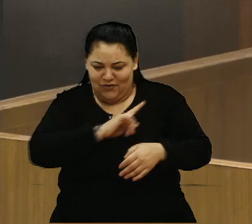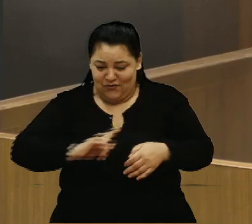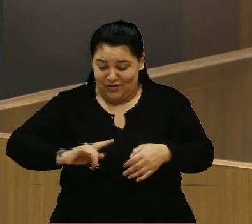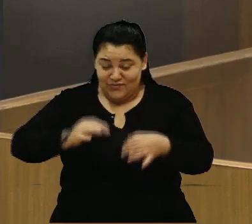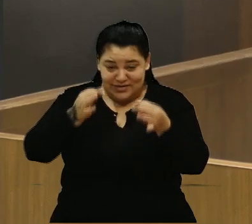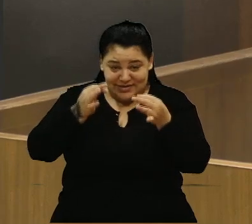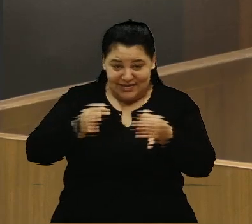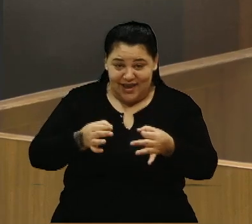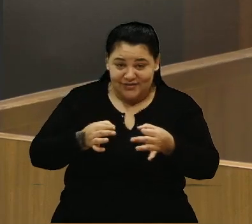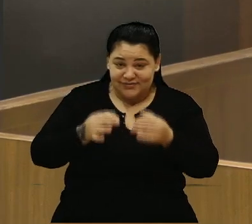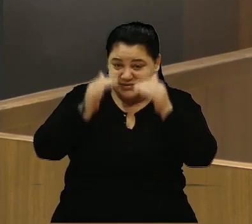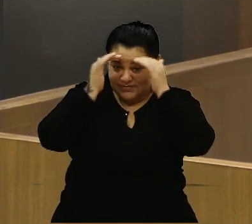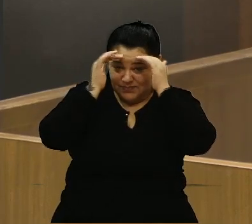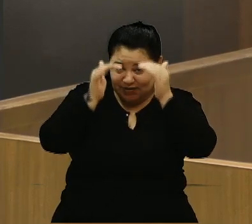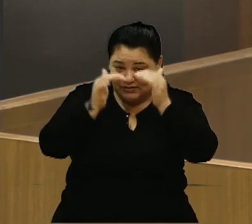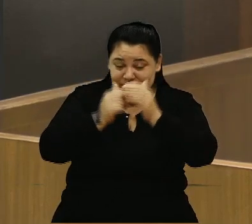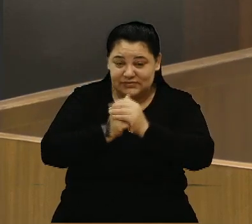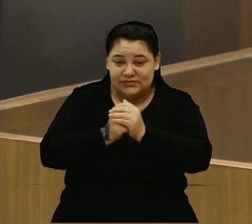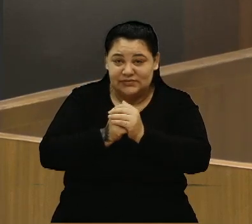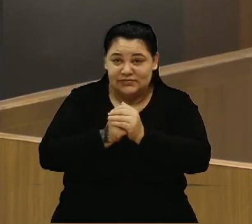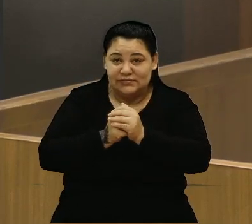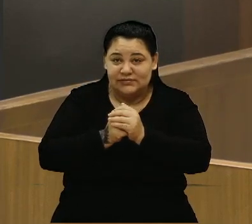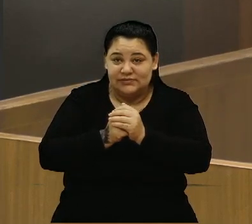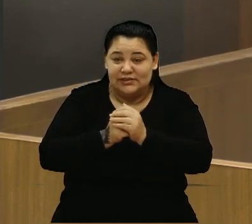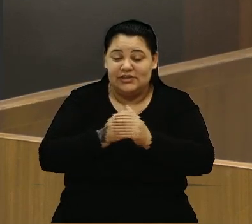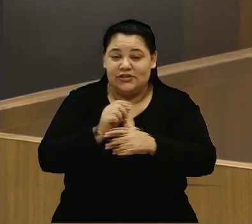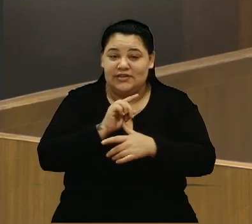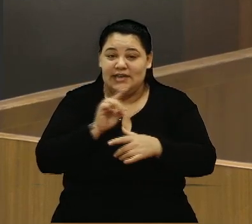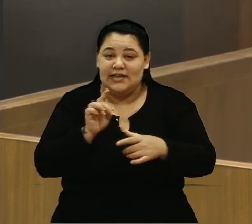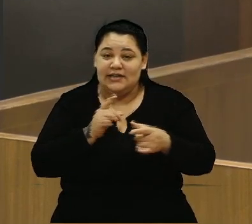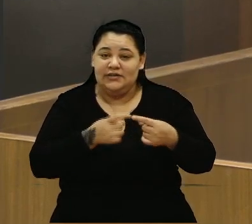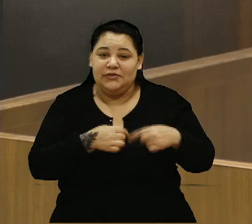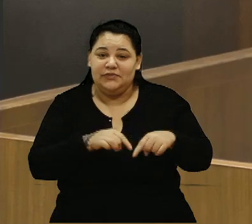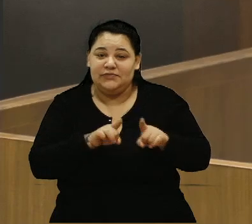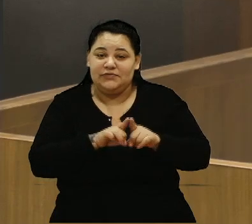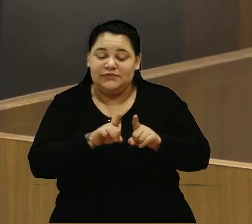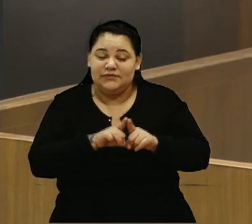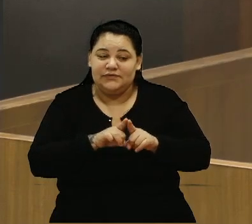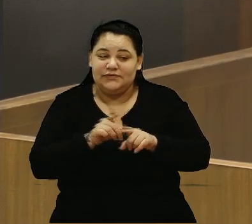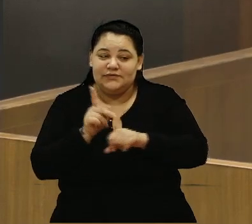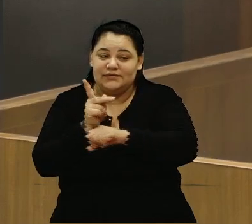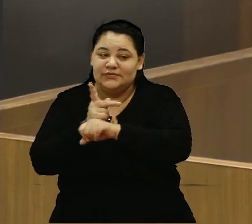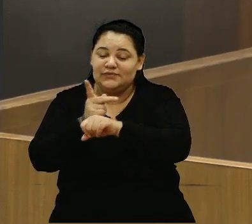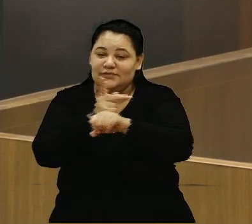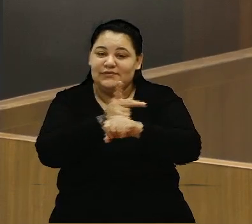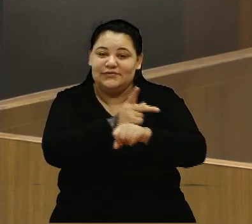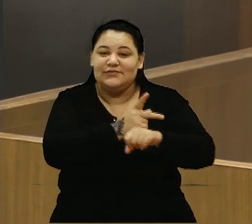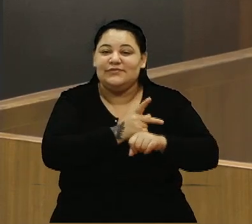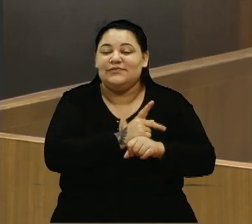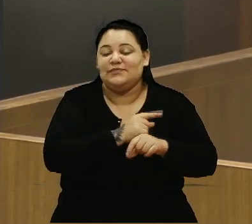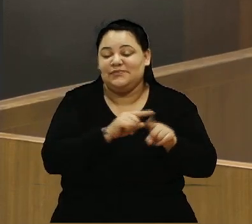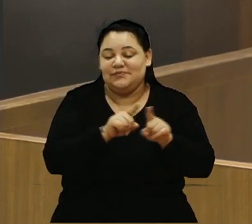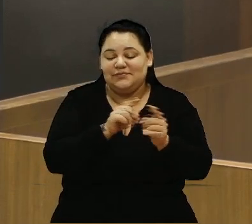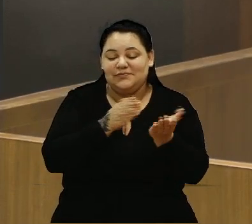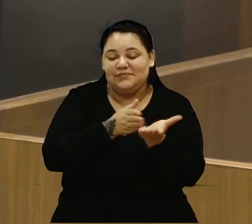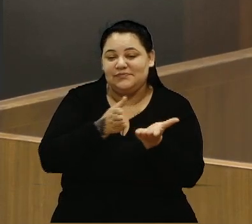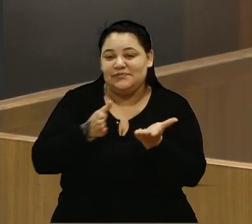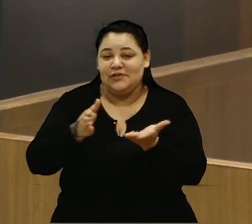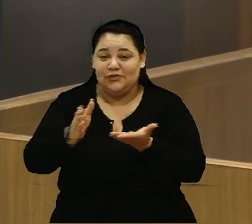Essa é a honestidade. Ao invés de dizer não, nós vamos atrás e nós vamos buscar quem desviou esse dinheiro, seja quem